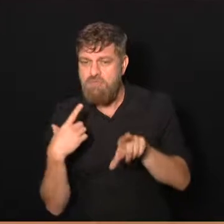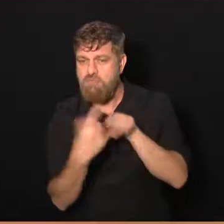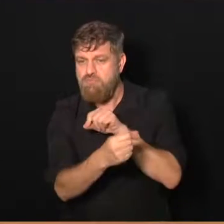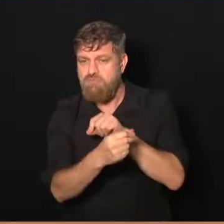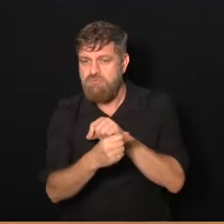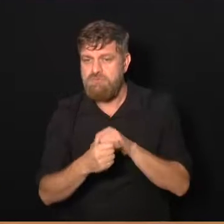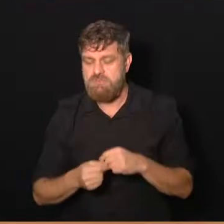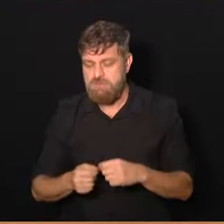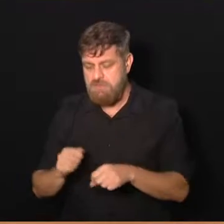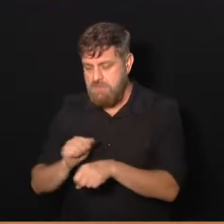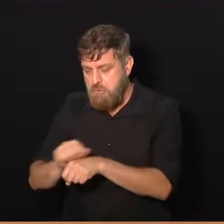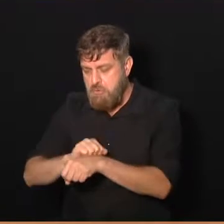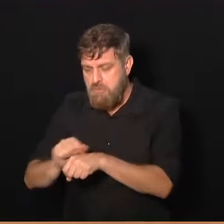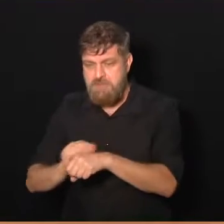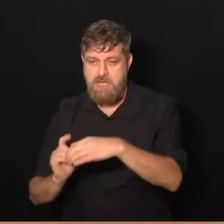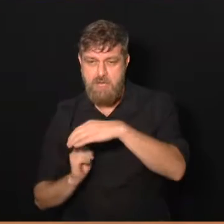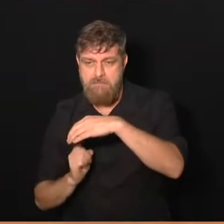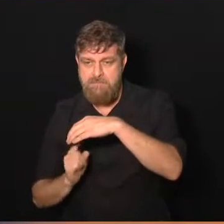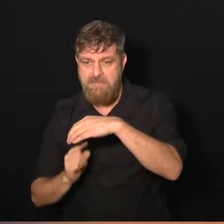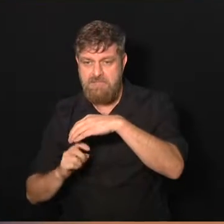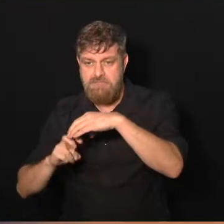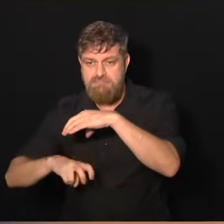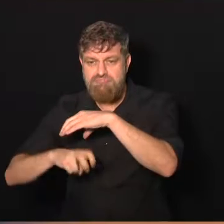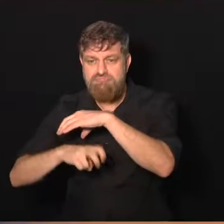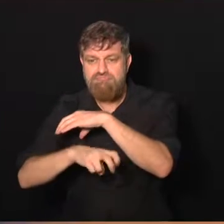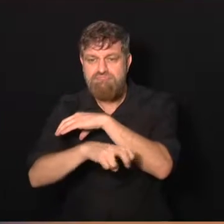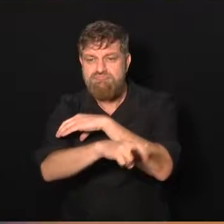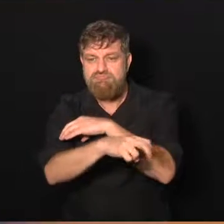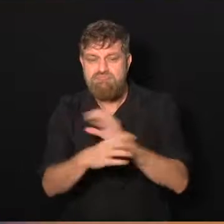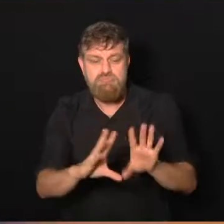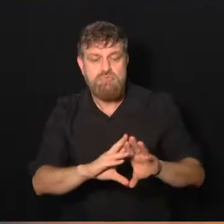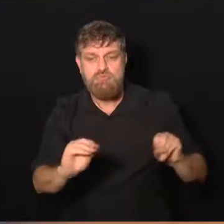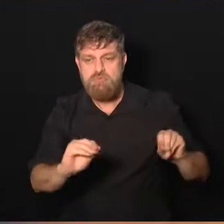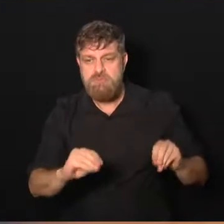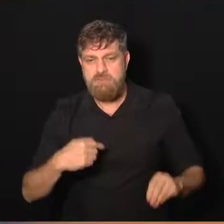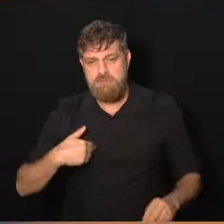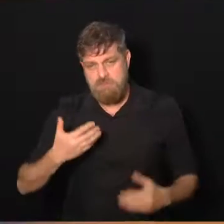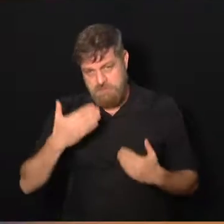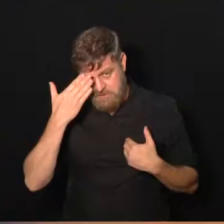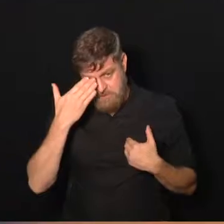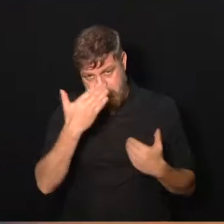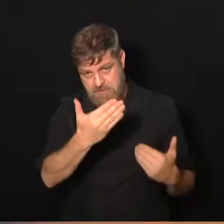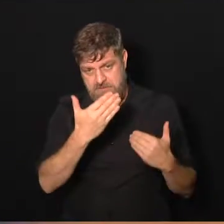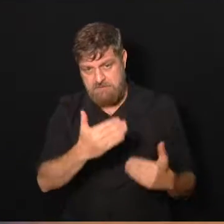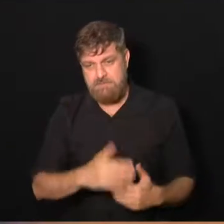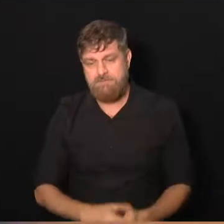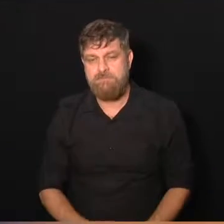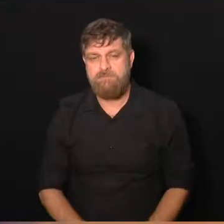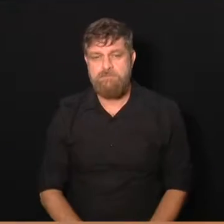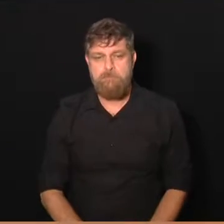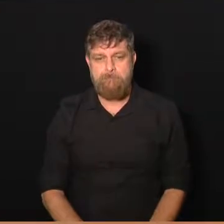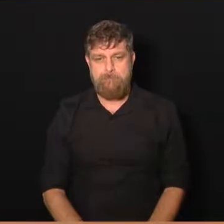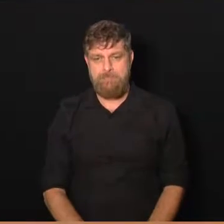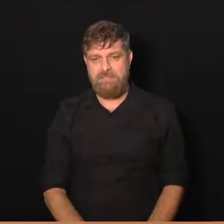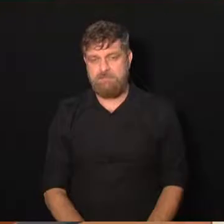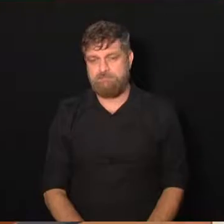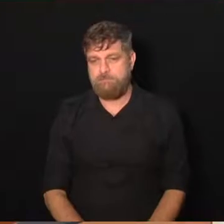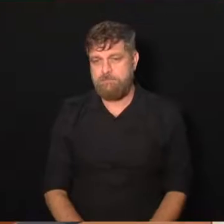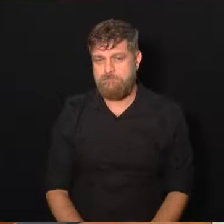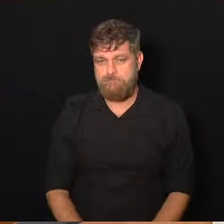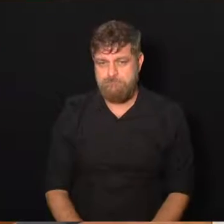de elogiar e agradecer o seu convite para a gente estar aqui. Eu agradeço, muito obrigado. Eu que agradeço a sua